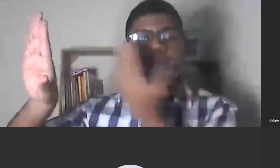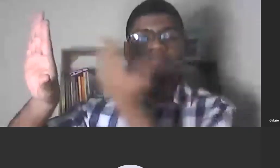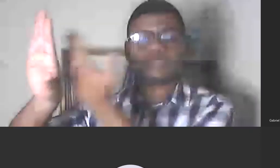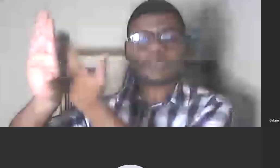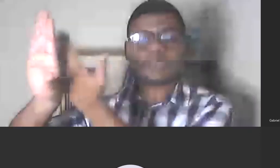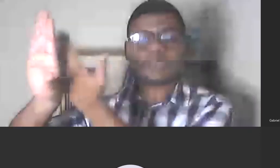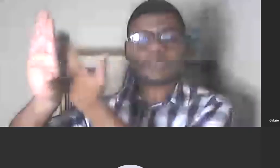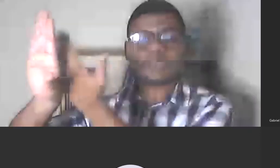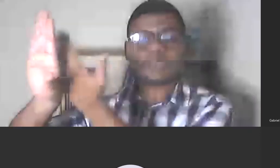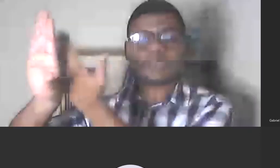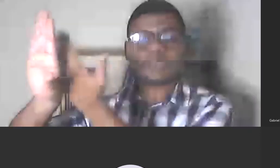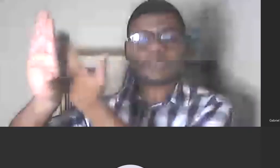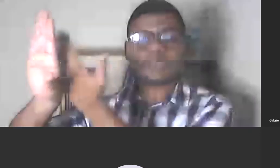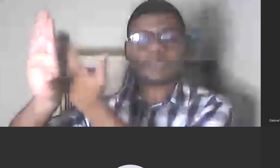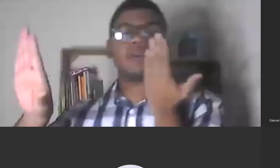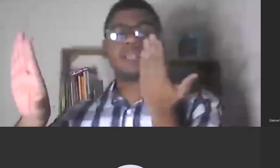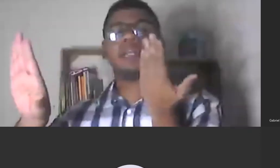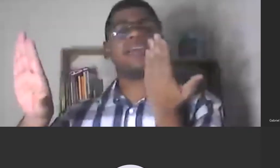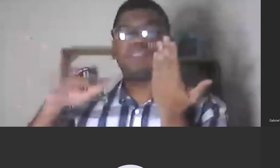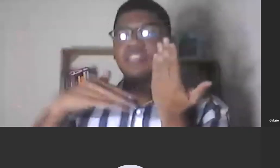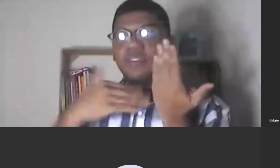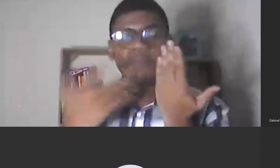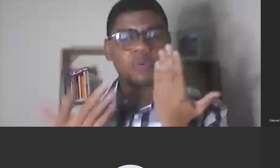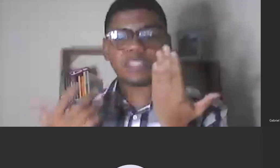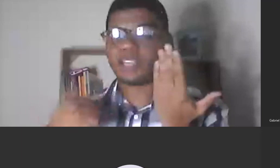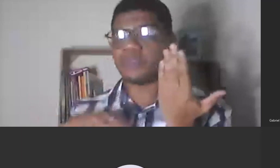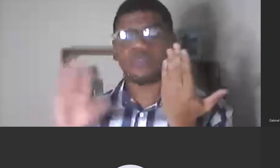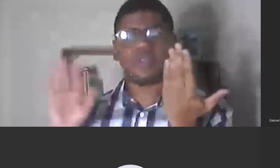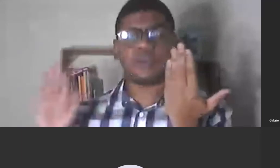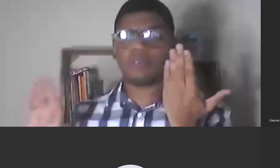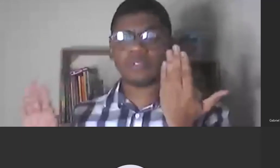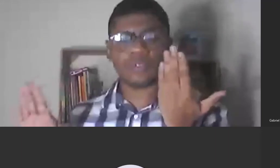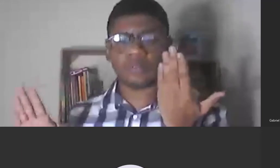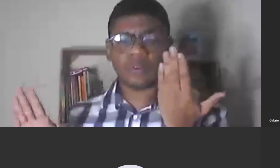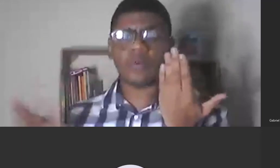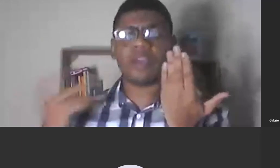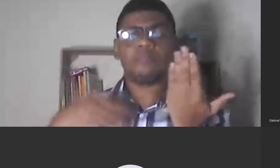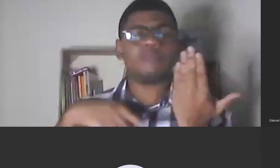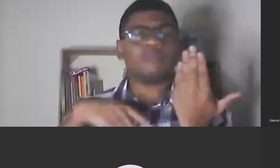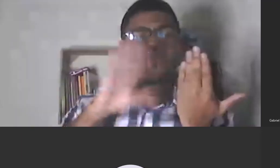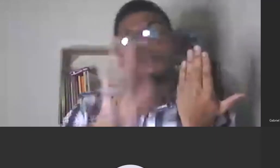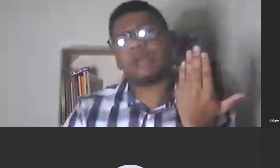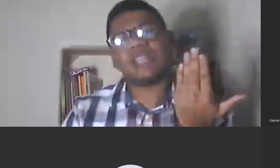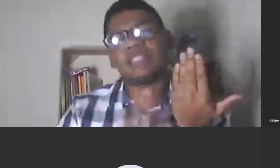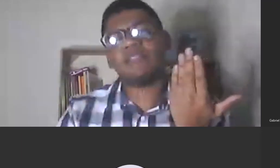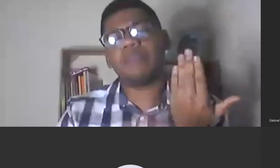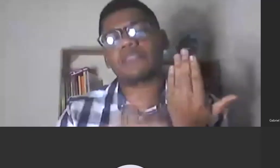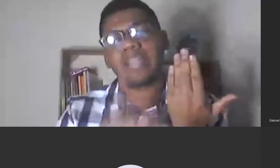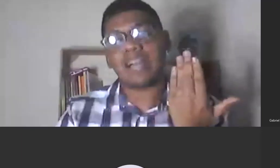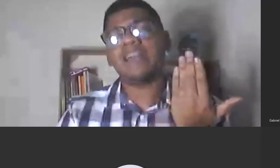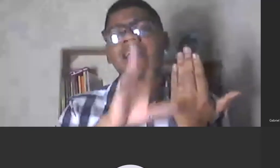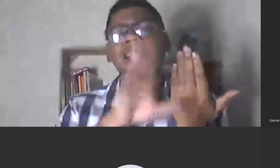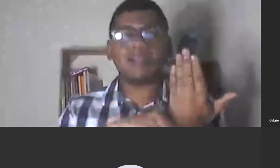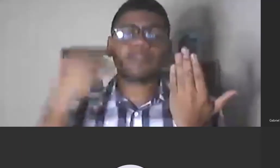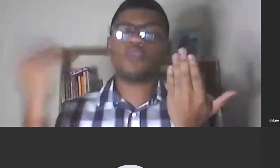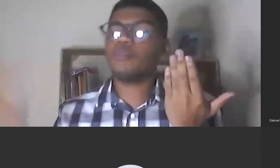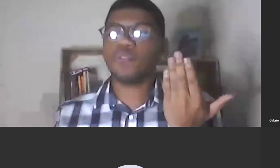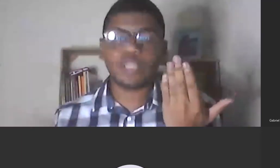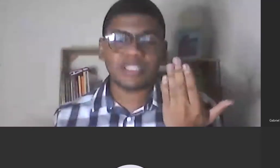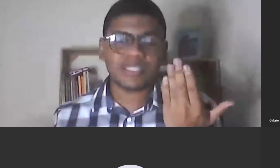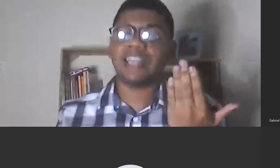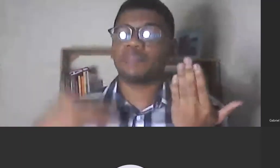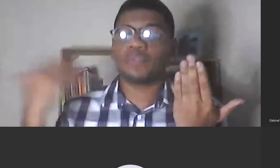Tá? Para perto de mim. Agora, eu fiz alguma coisa que a outra pessoa não gostou. Ou eu permaneci no mesmo lugar e a